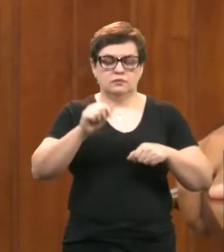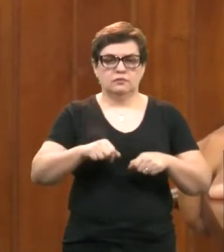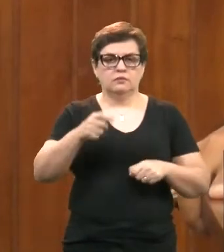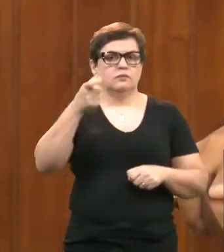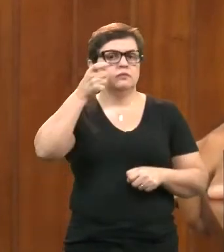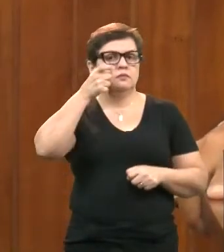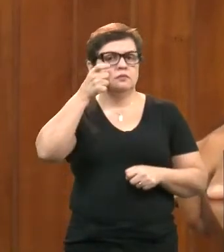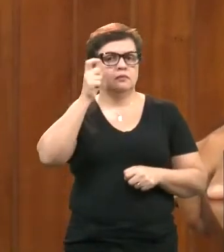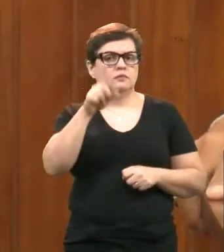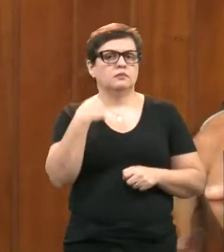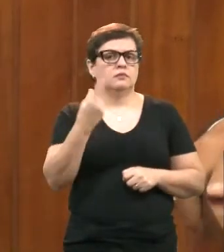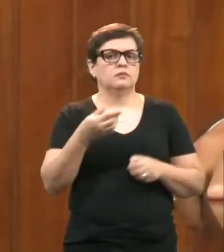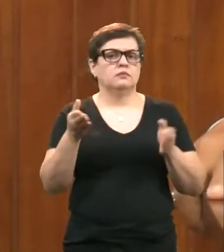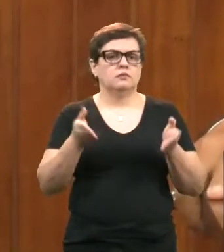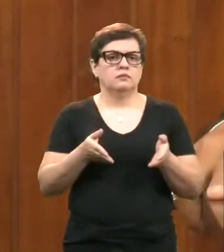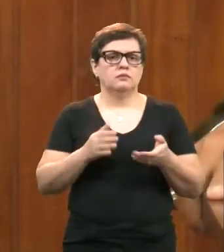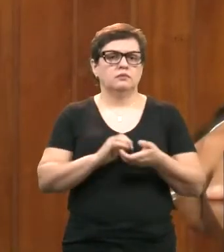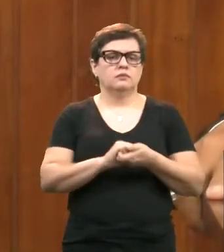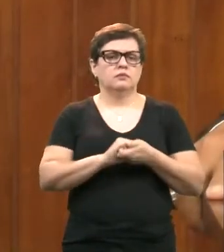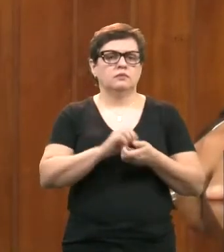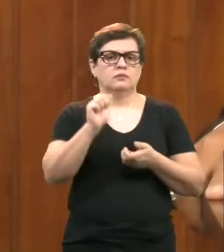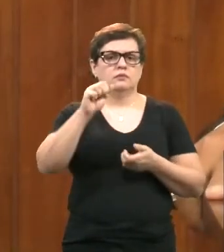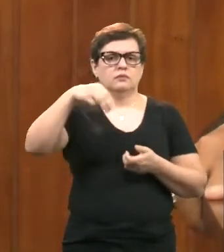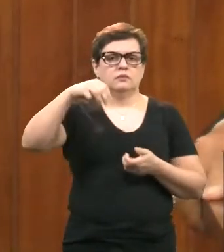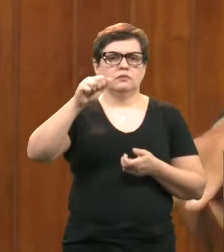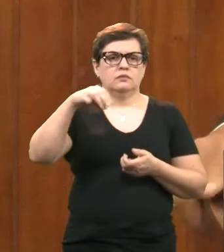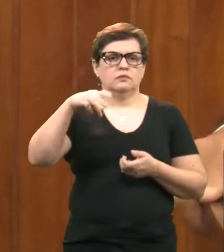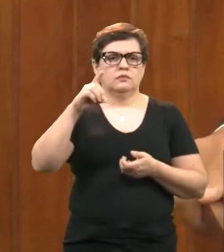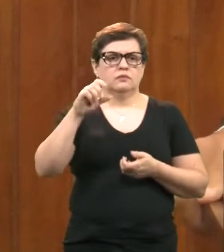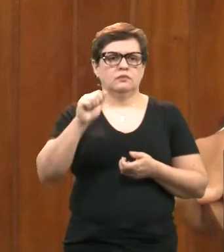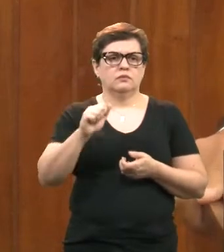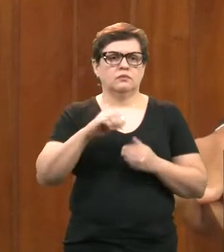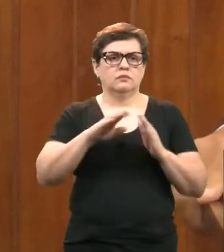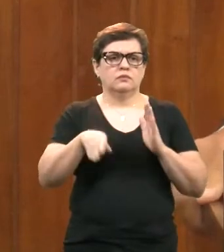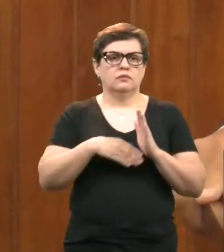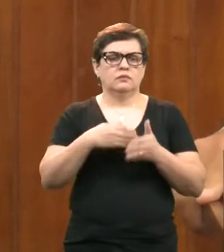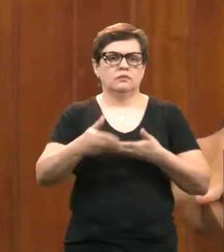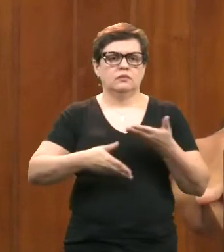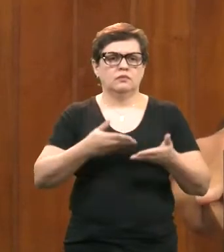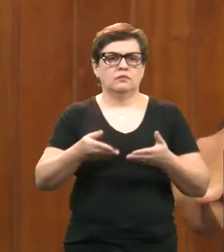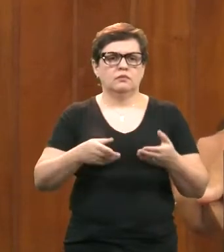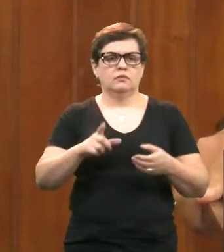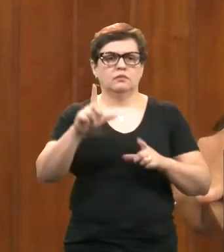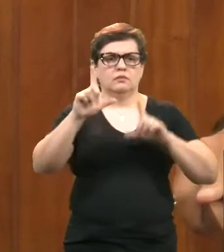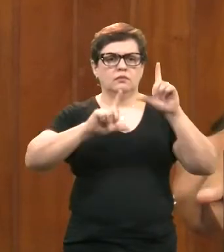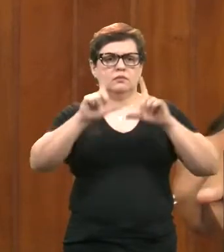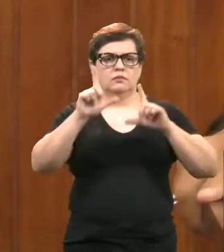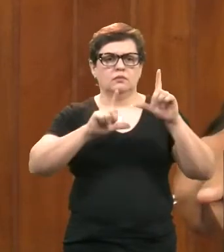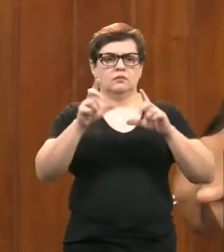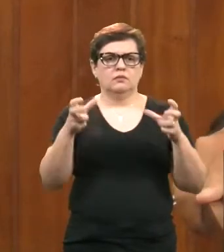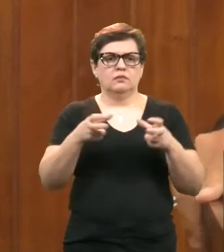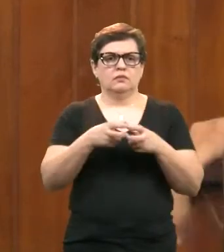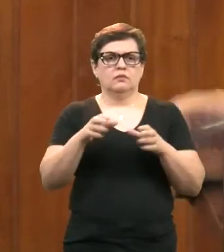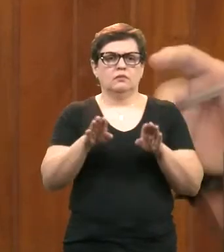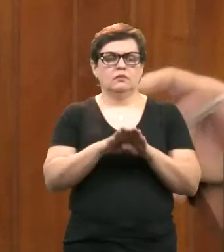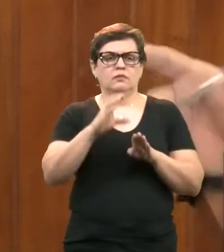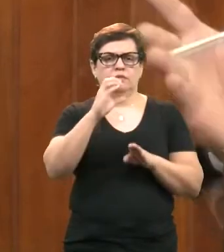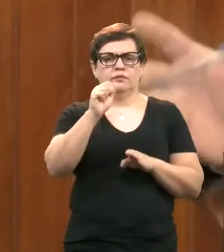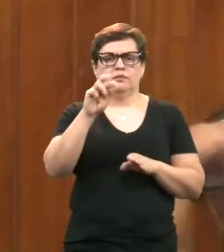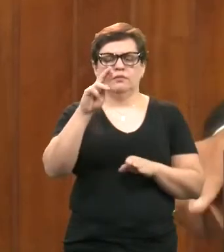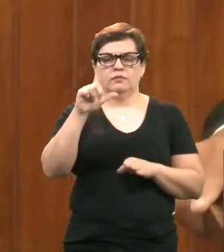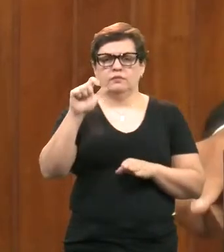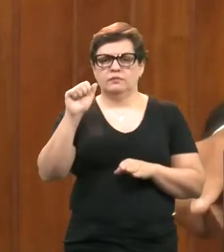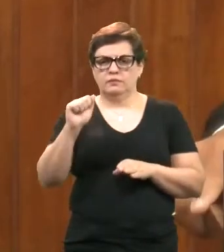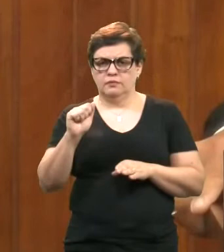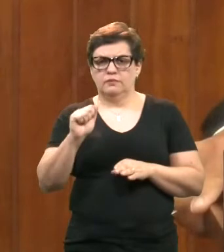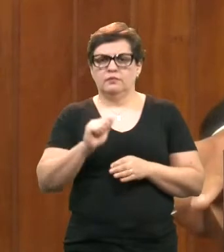momento. Quero cumprimentar a Amanda Campos em seu nome e todos os servidores da TV Câmara, a Carla Farinaz em seu nome e todos